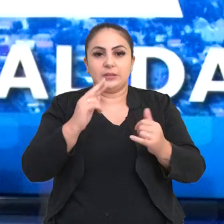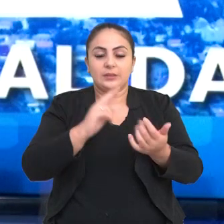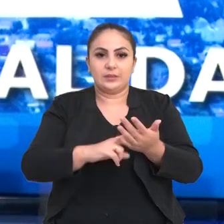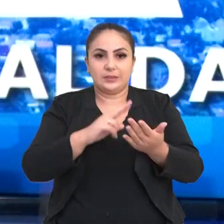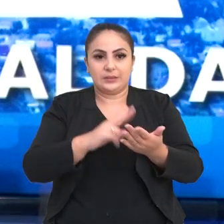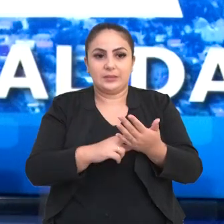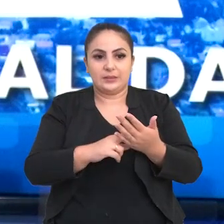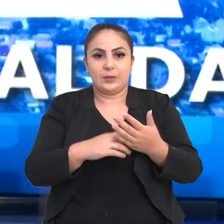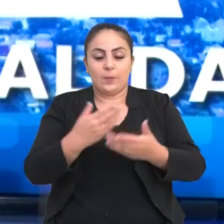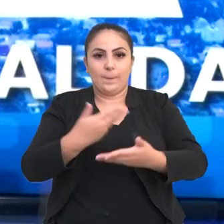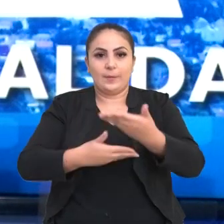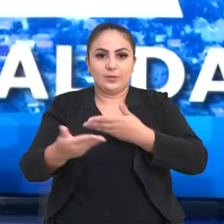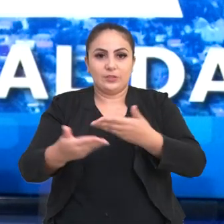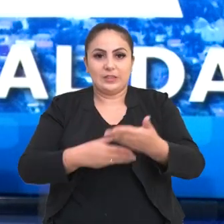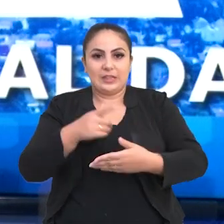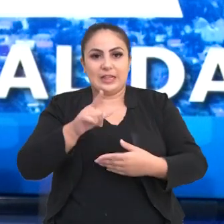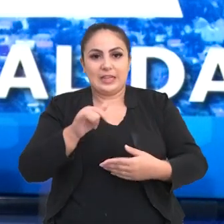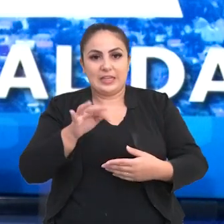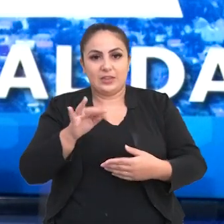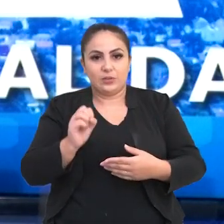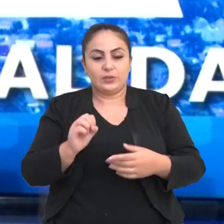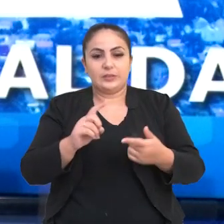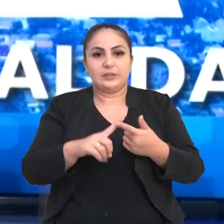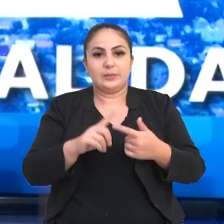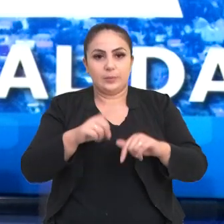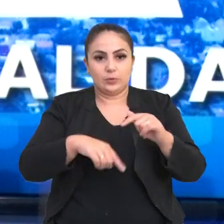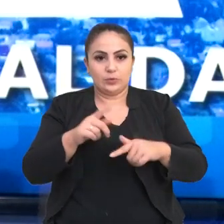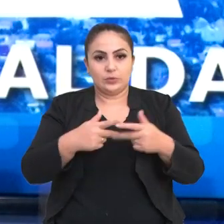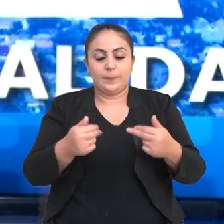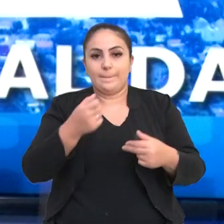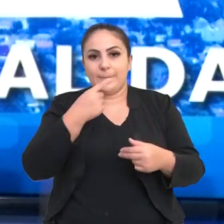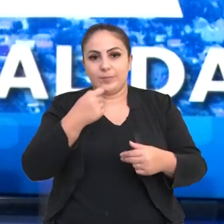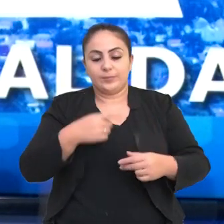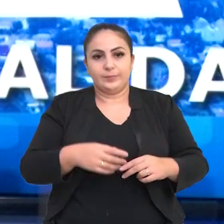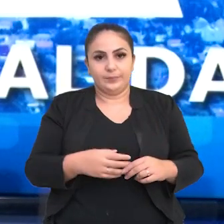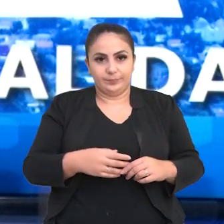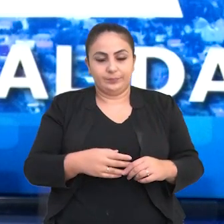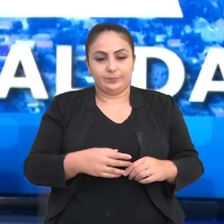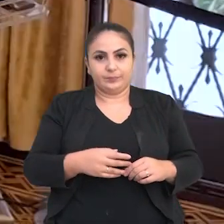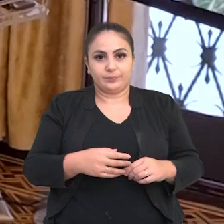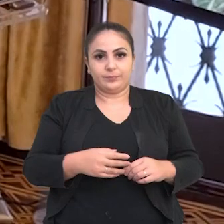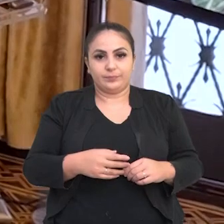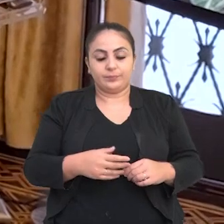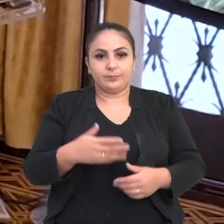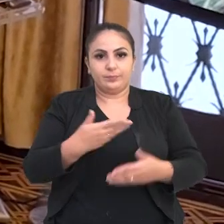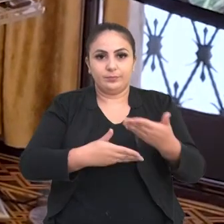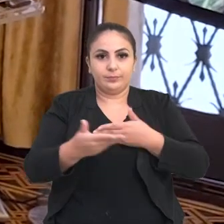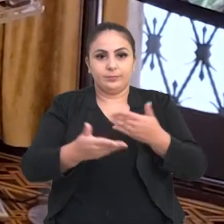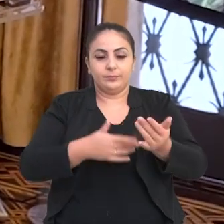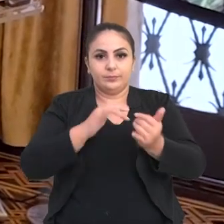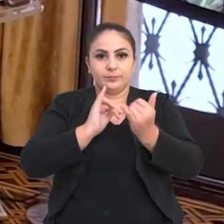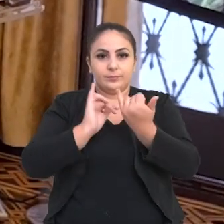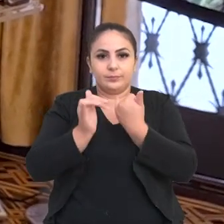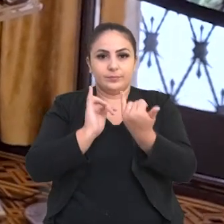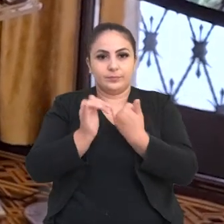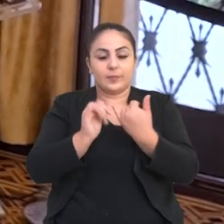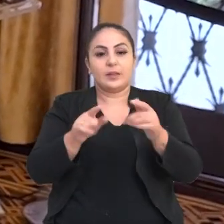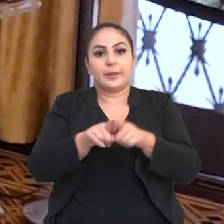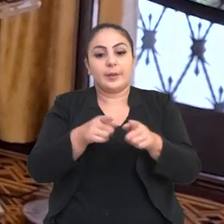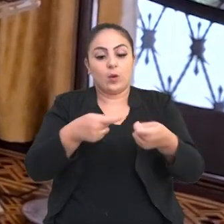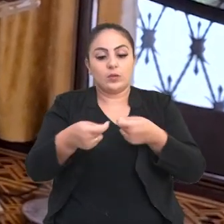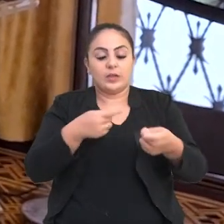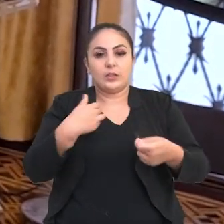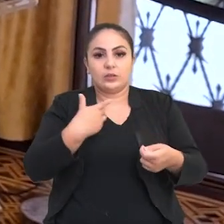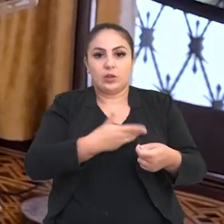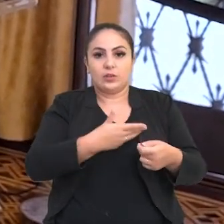anunciam regulação compartilhada de leitos, insumos e medicamentos. Compartilhar informações e